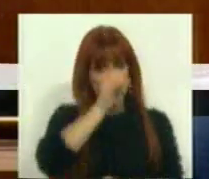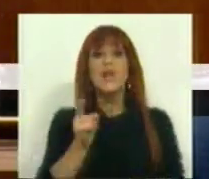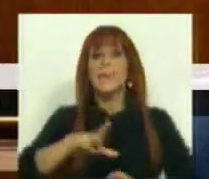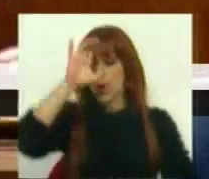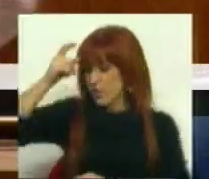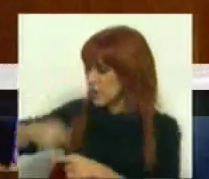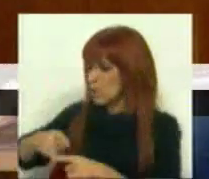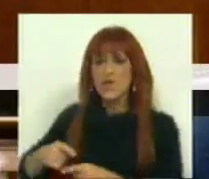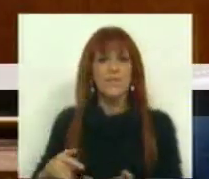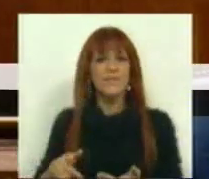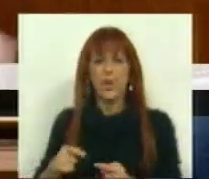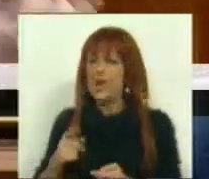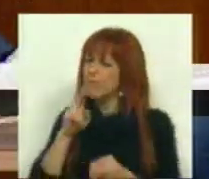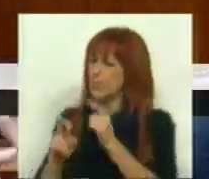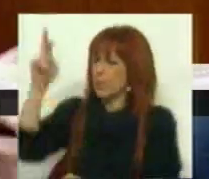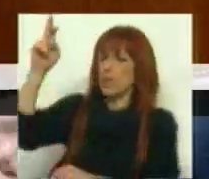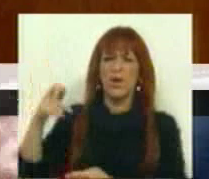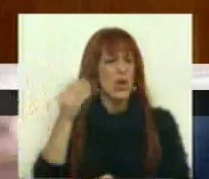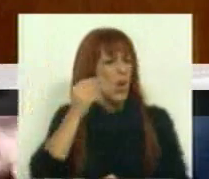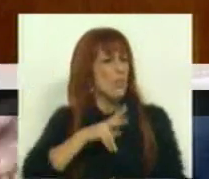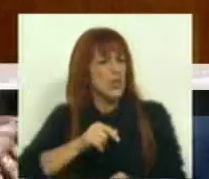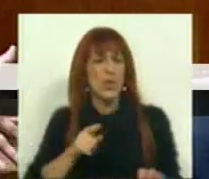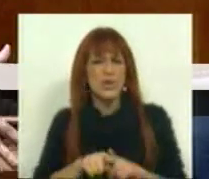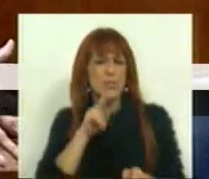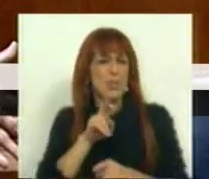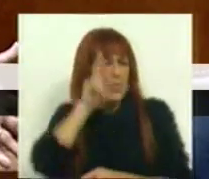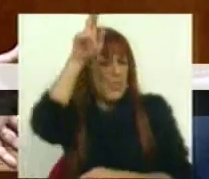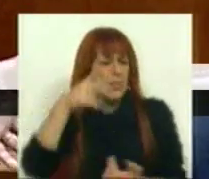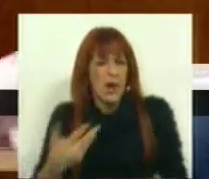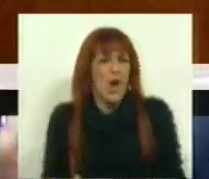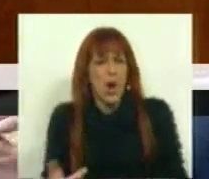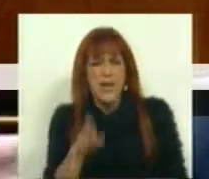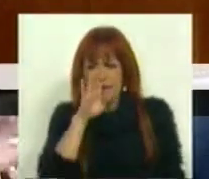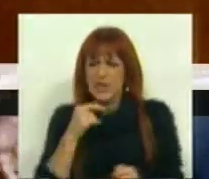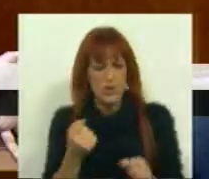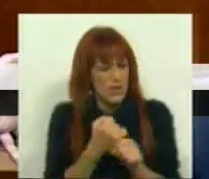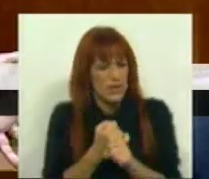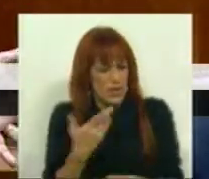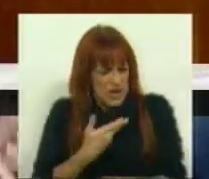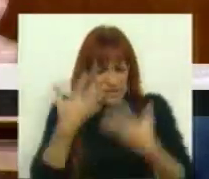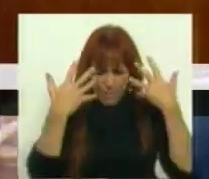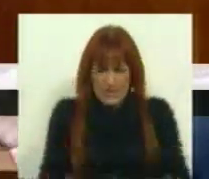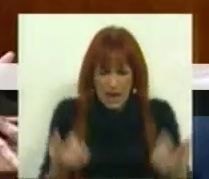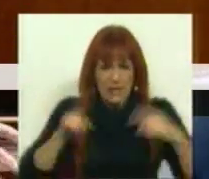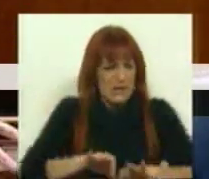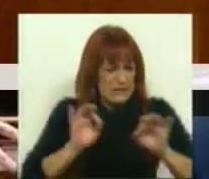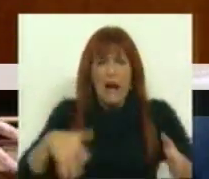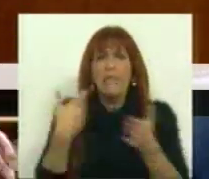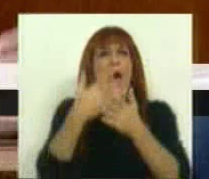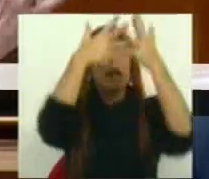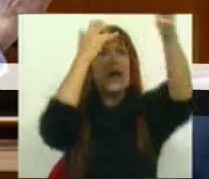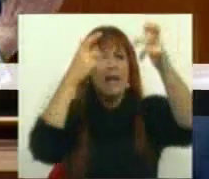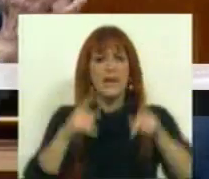governo grego, estar a perdoar juros. Como é que Portugal pode estar a perdoar juros nesta altura, se tem um serviço de dívida pesado também, o mesmo para a